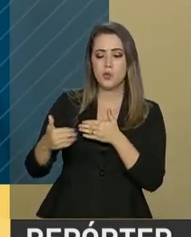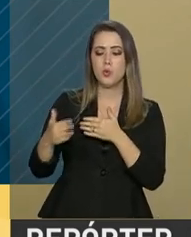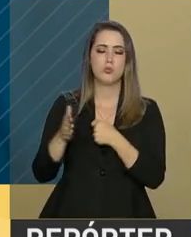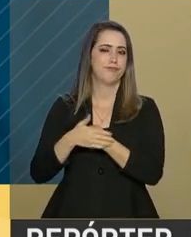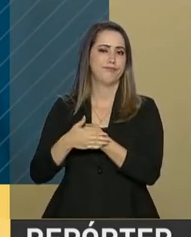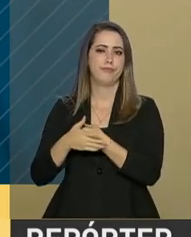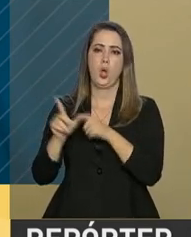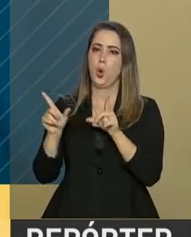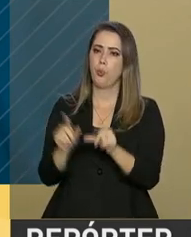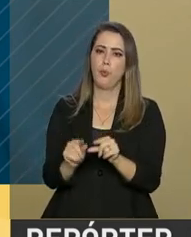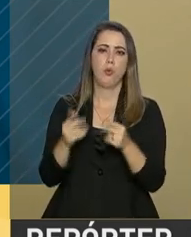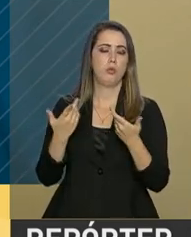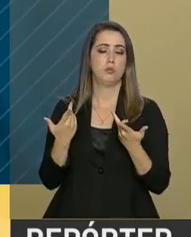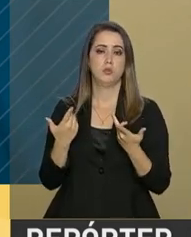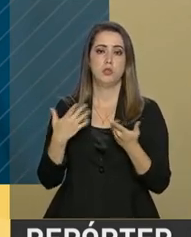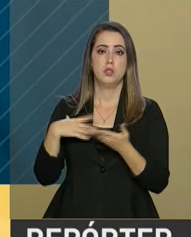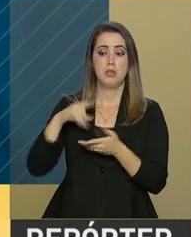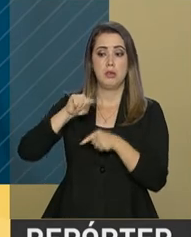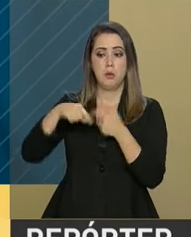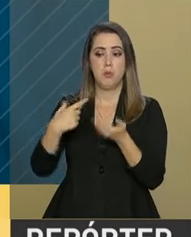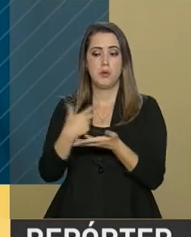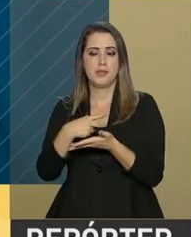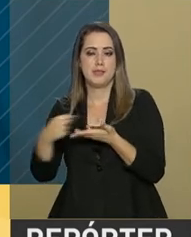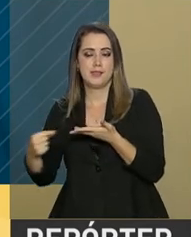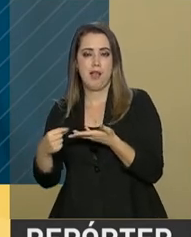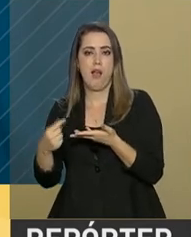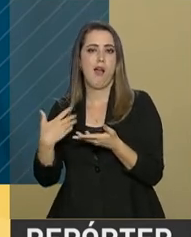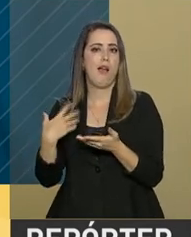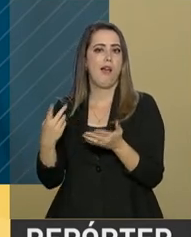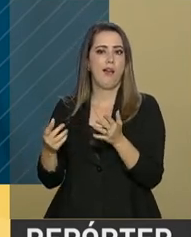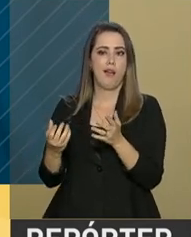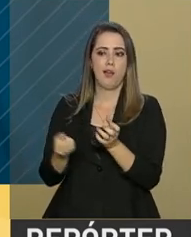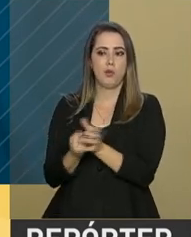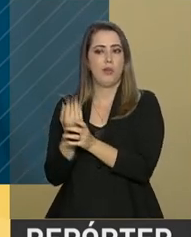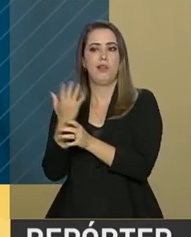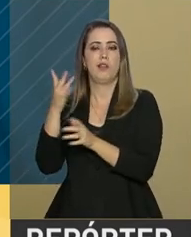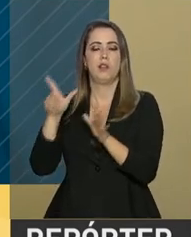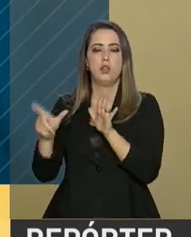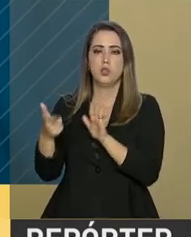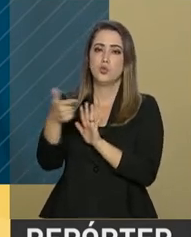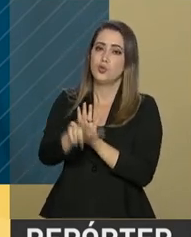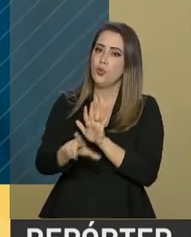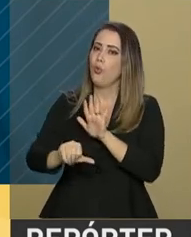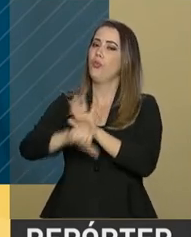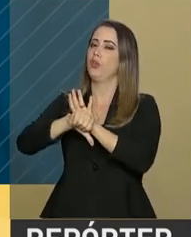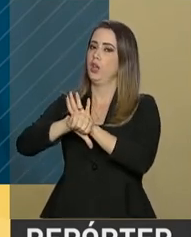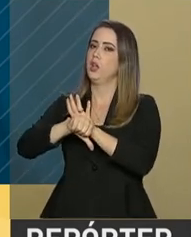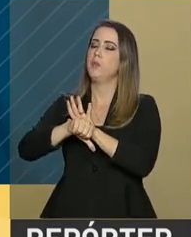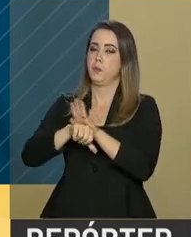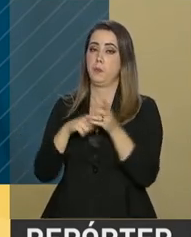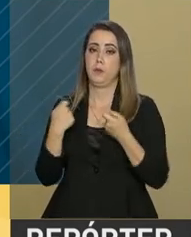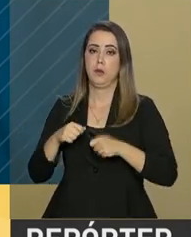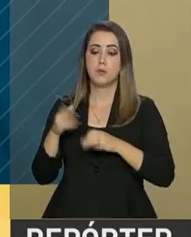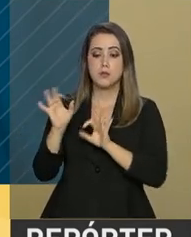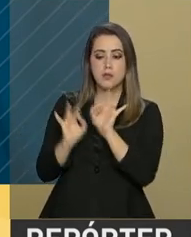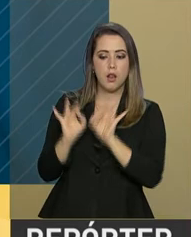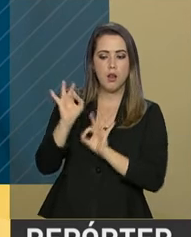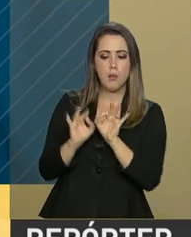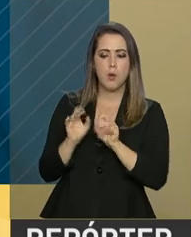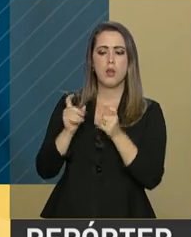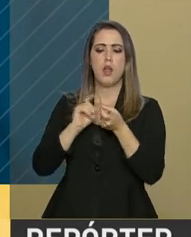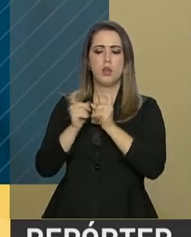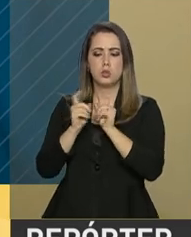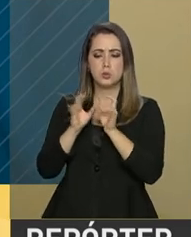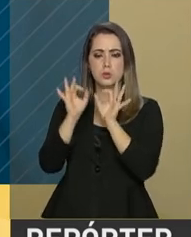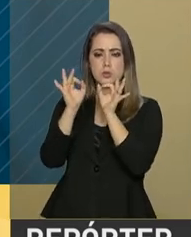no tempo quando o estado se retira a criminalidade aparece por isso é porque recuperar a capacidade operativa dos